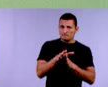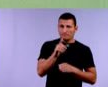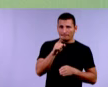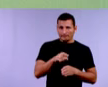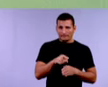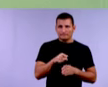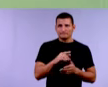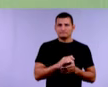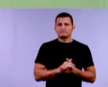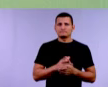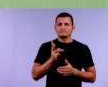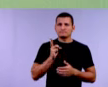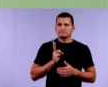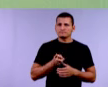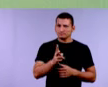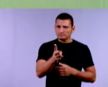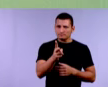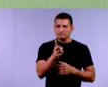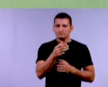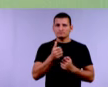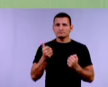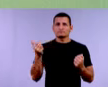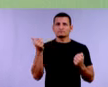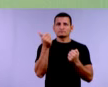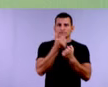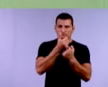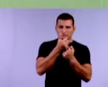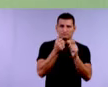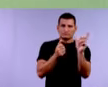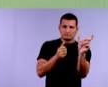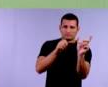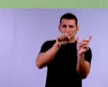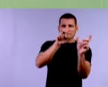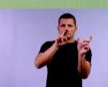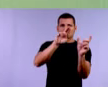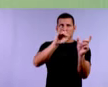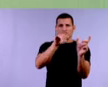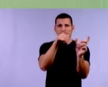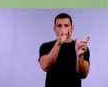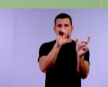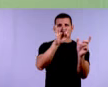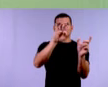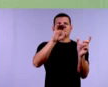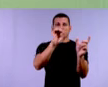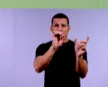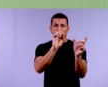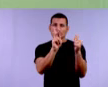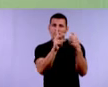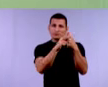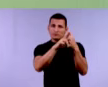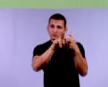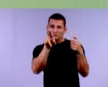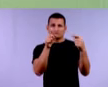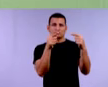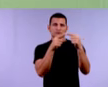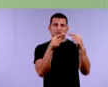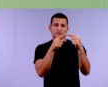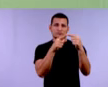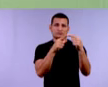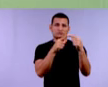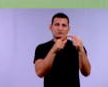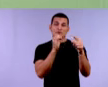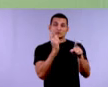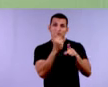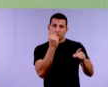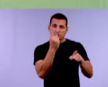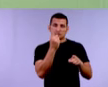essa: sempre substituir o sujeito por um pronome equivalente para descobrir se é da